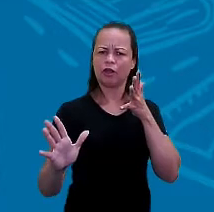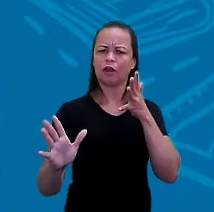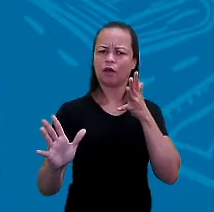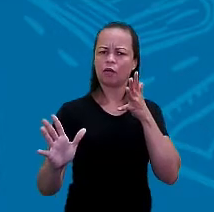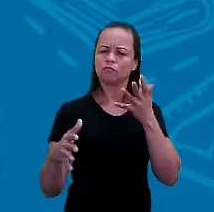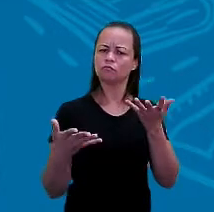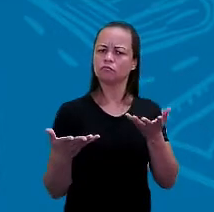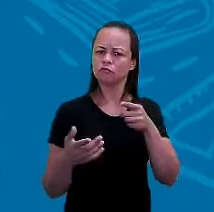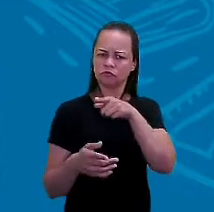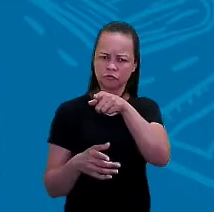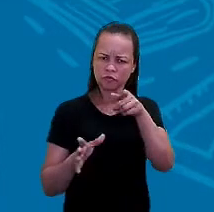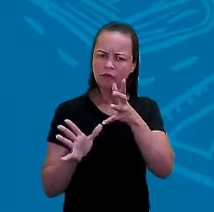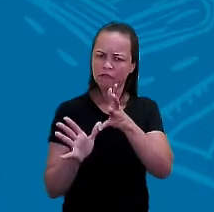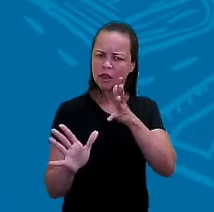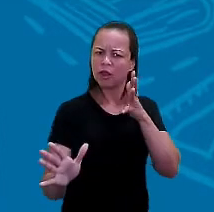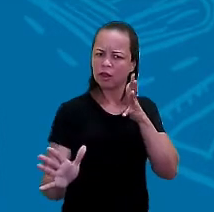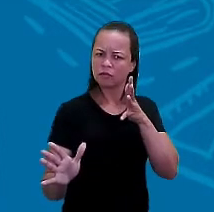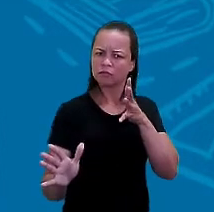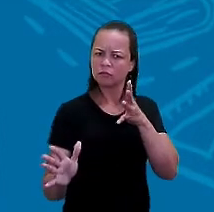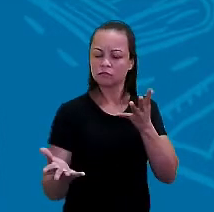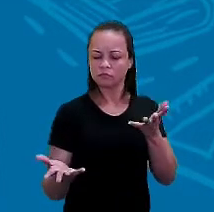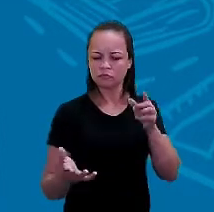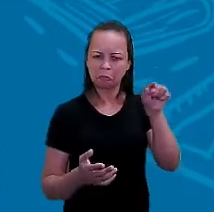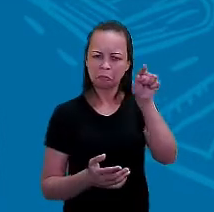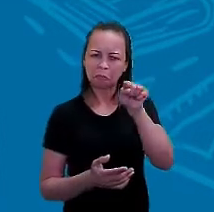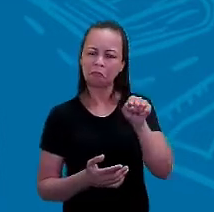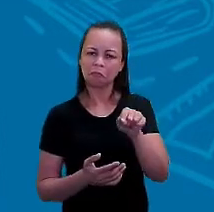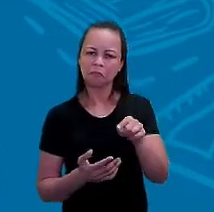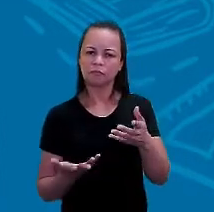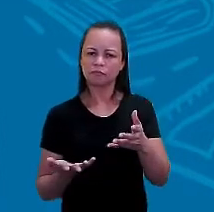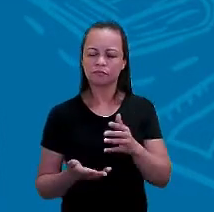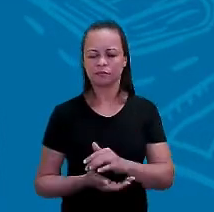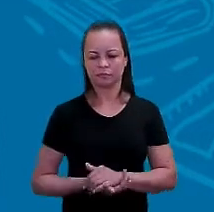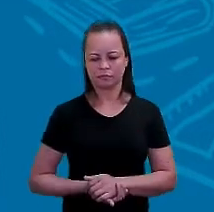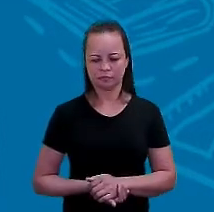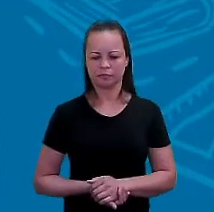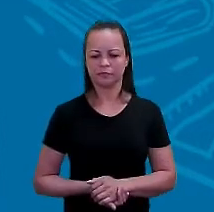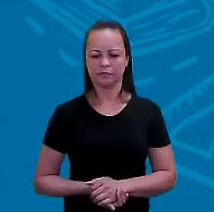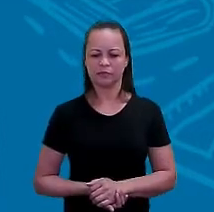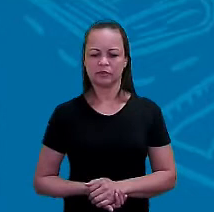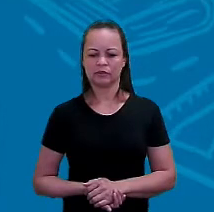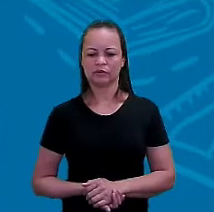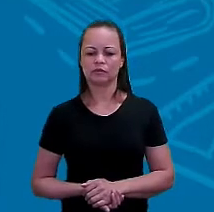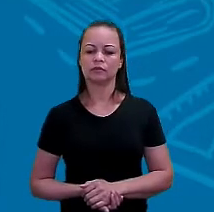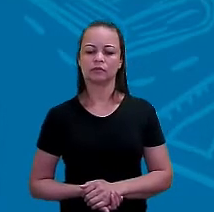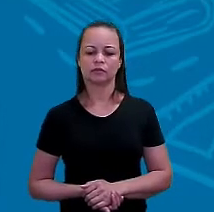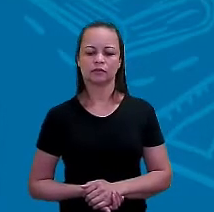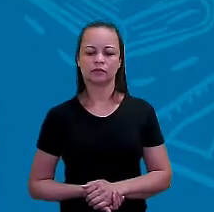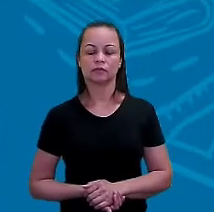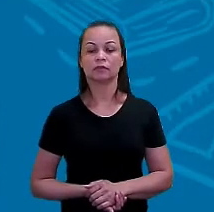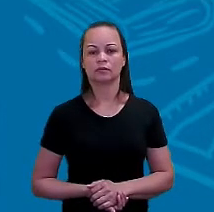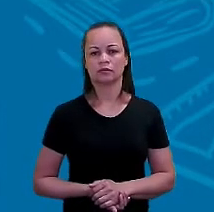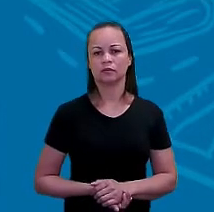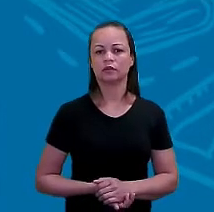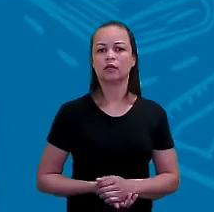are you guys in line? Vocês estão na fila? Are you guys in lines? Ok? So,